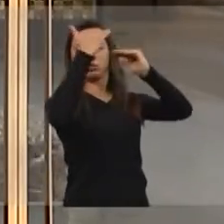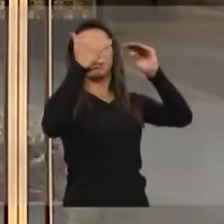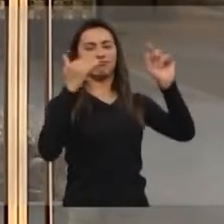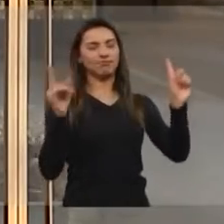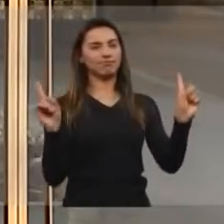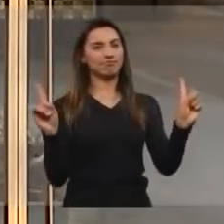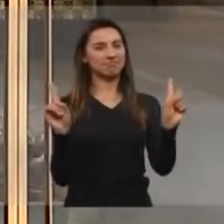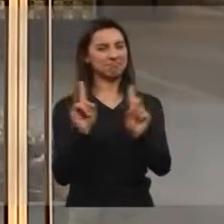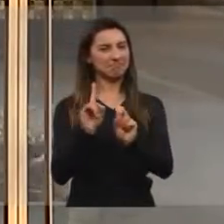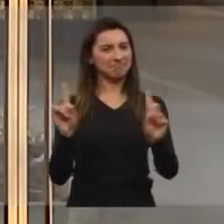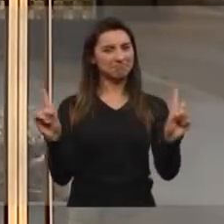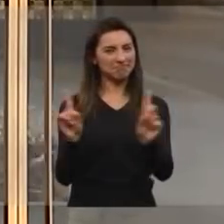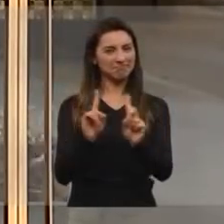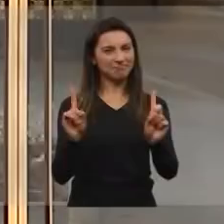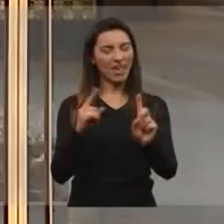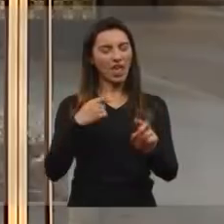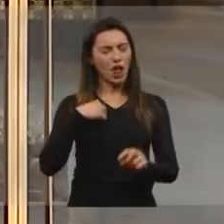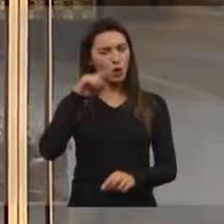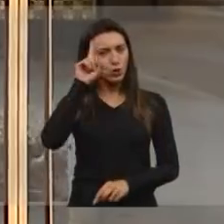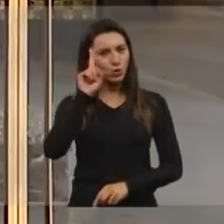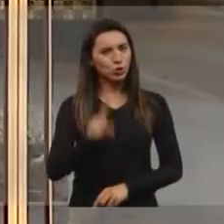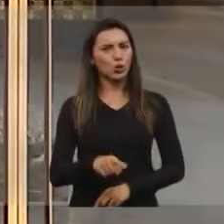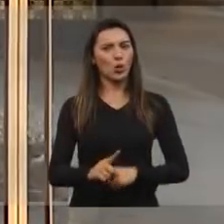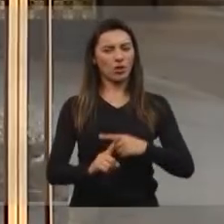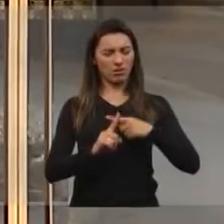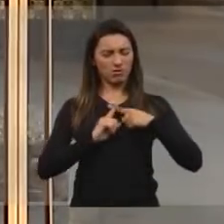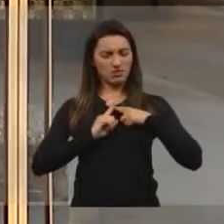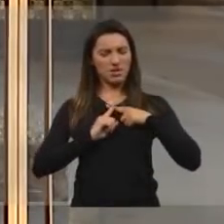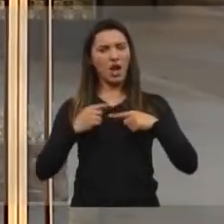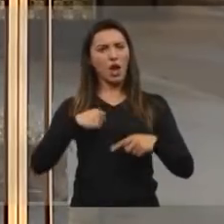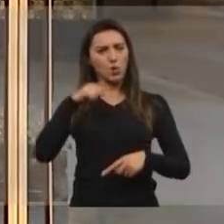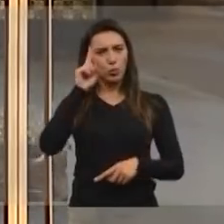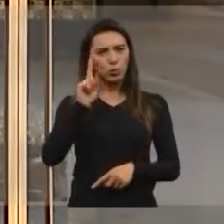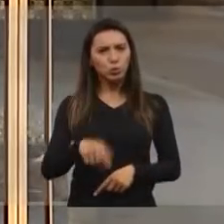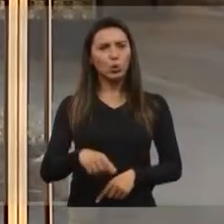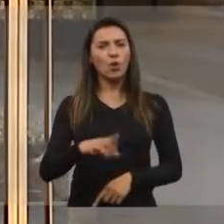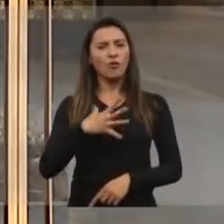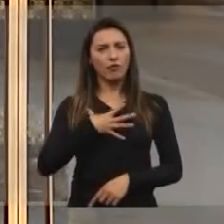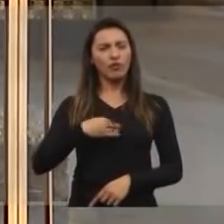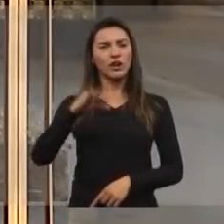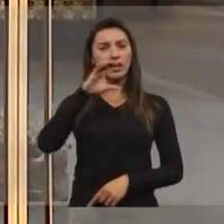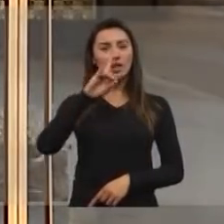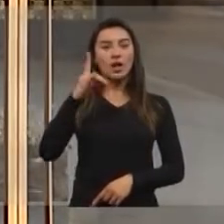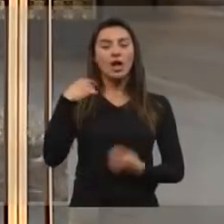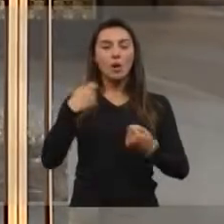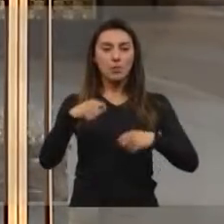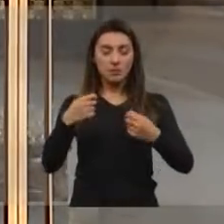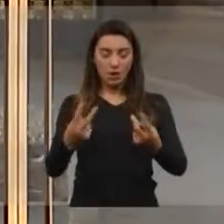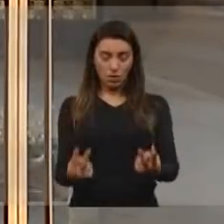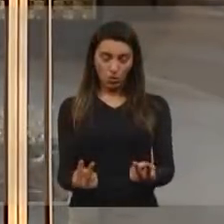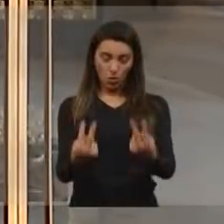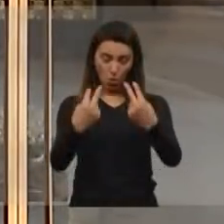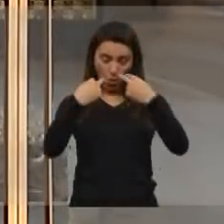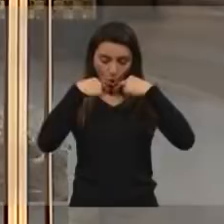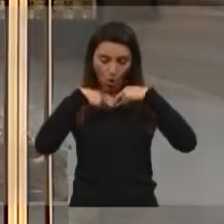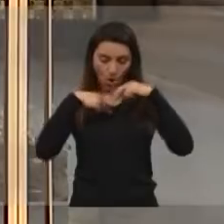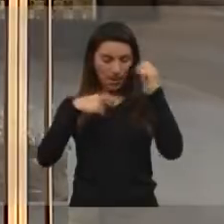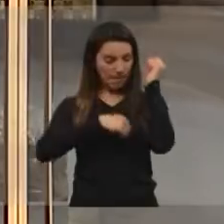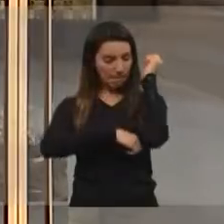e o processo de cristão o processo da palavra é primeiro descer